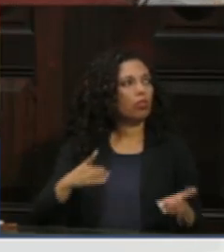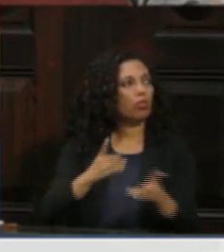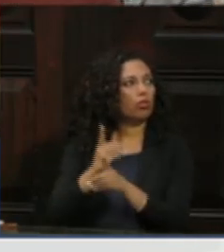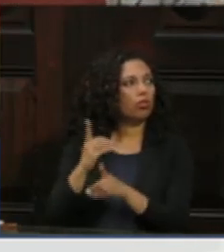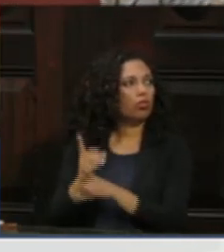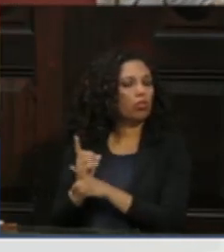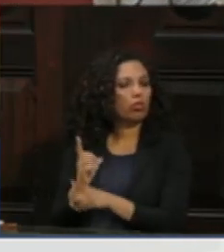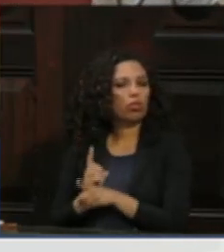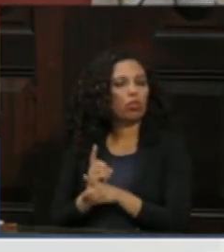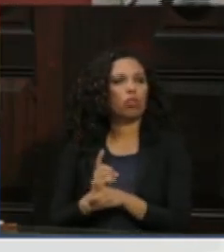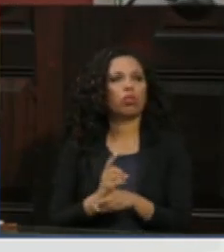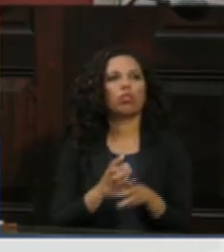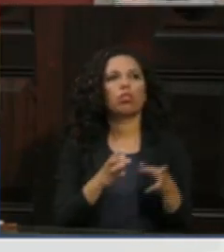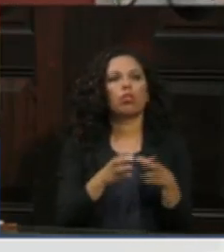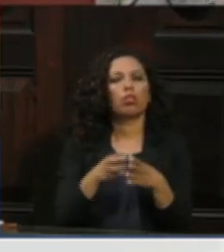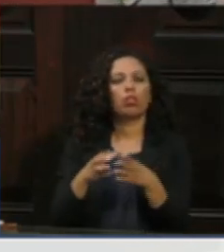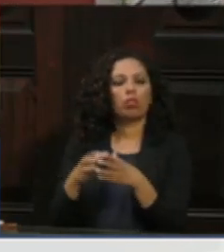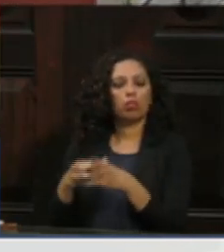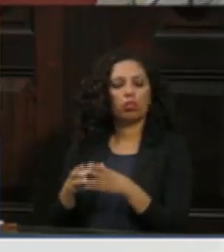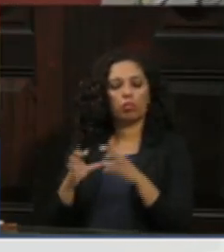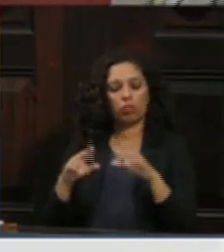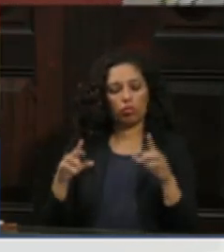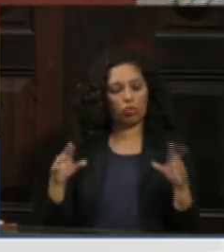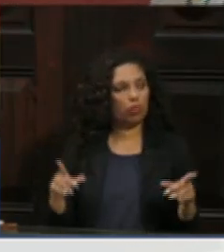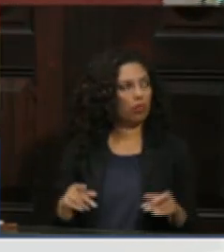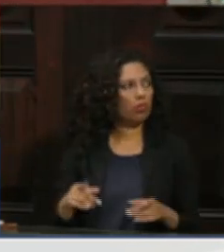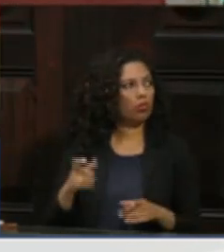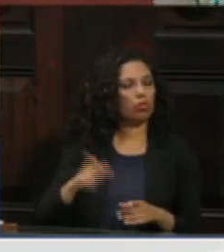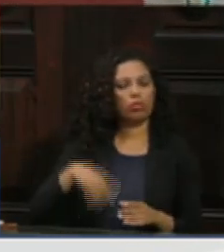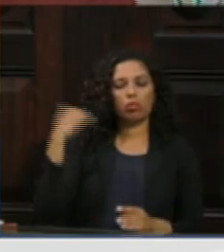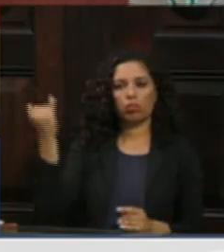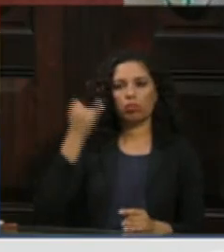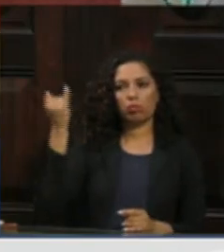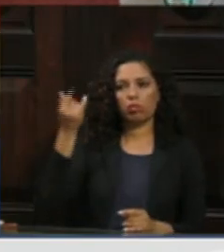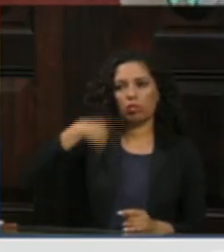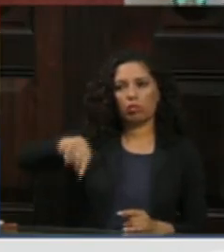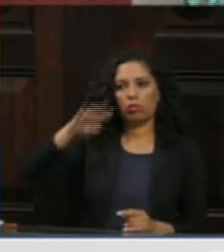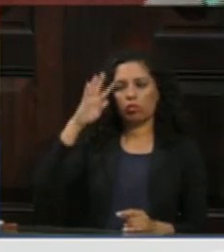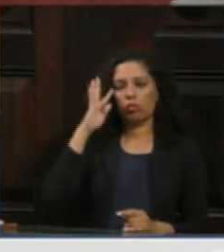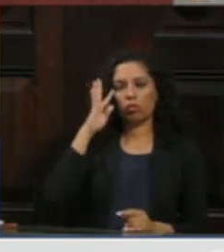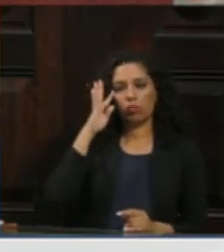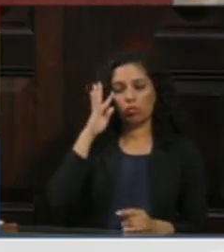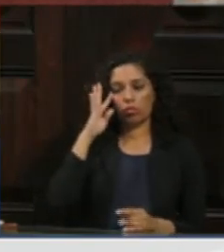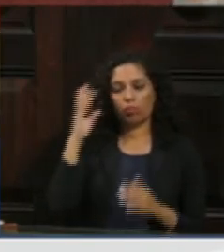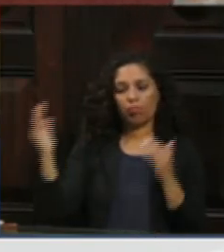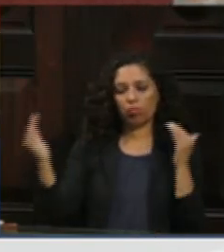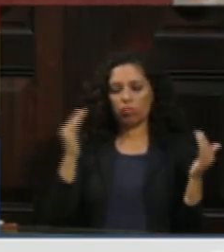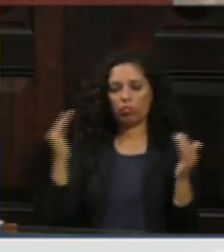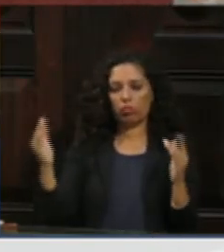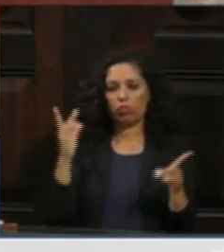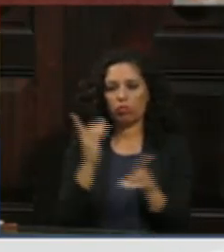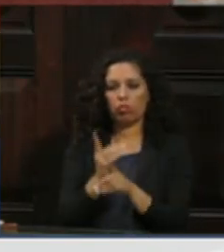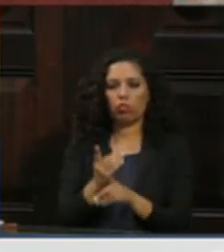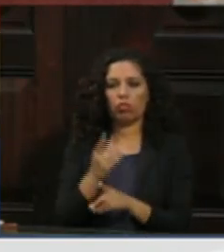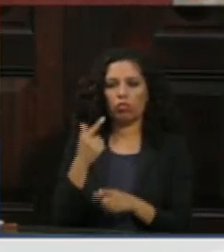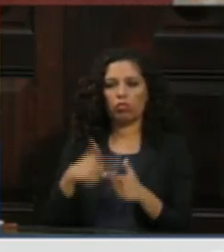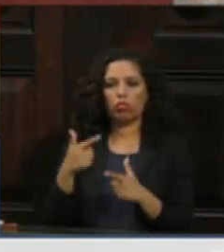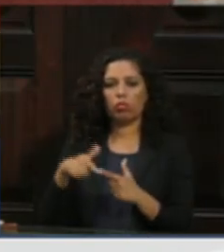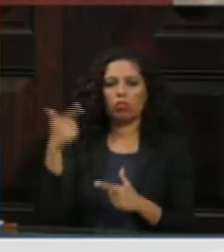da ponderação de Vossa Excelência, a fim de que na próxima semana, que é a última semana, ainda possamos